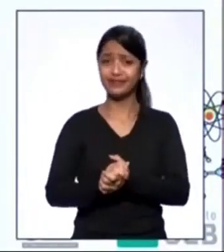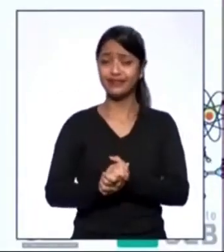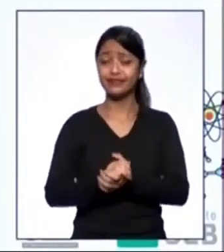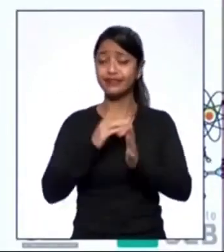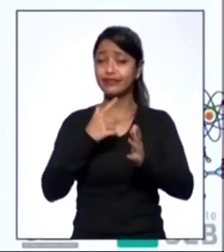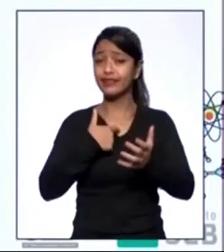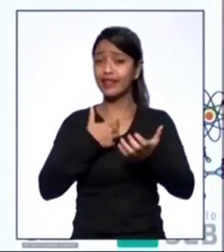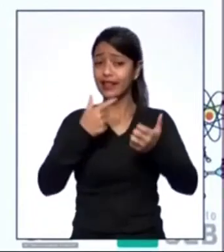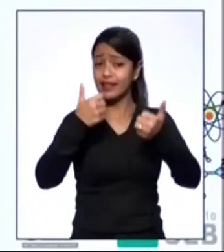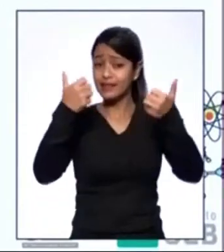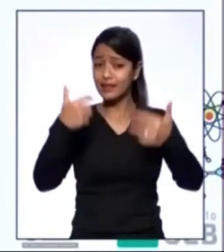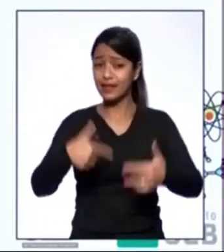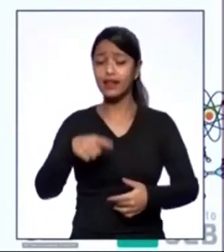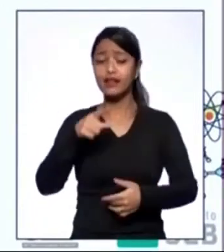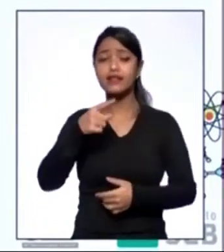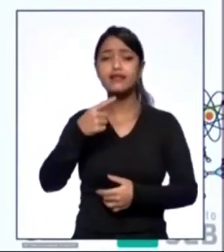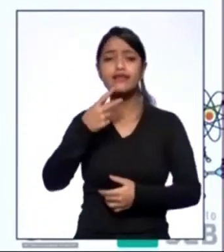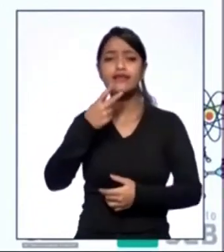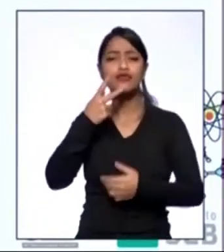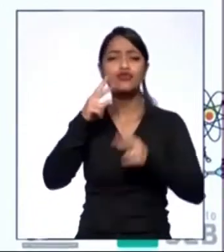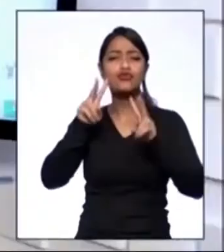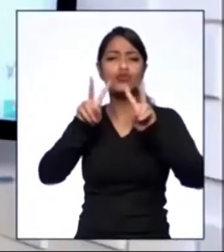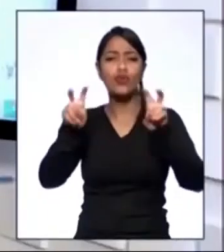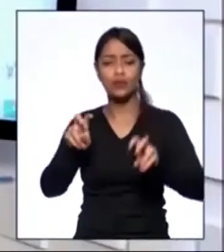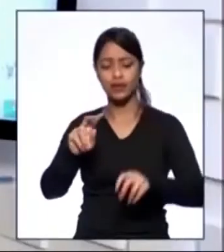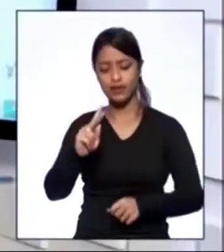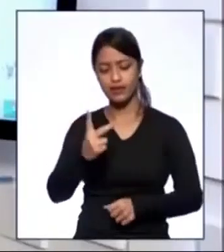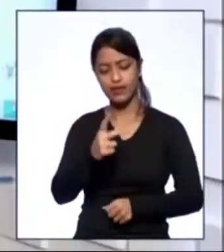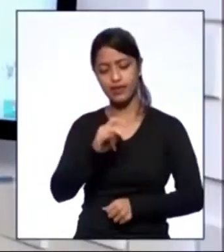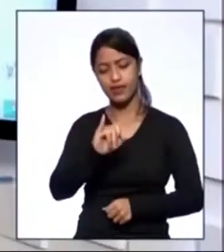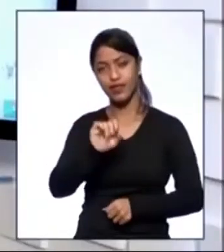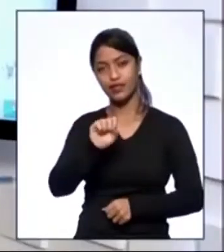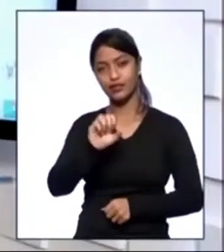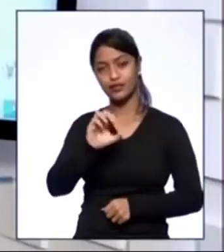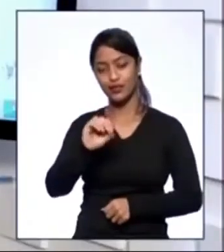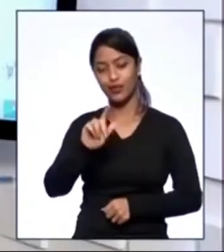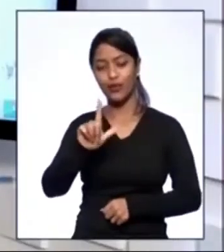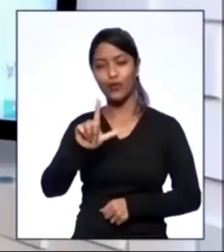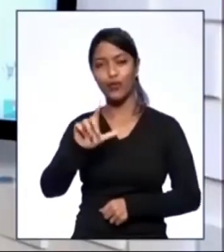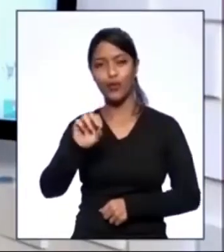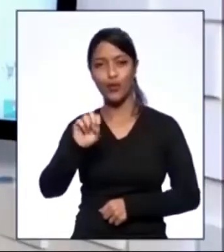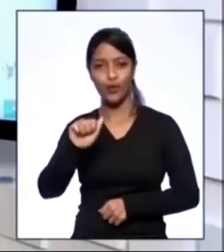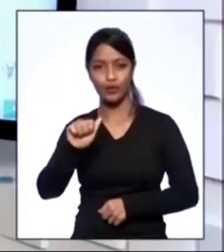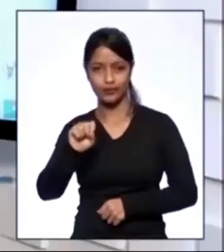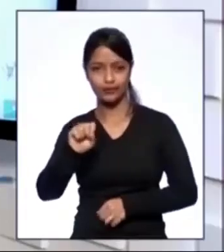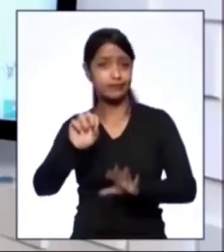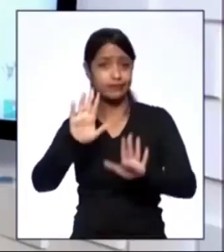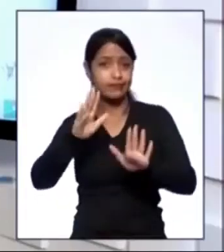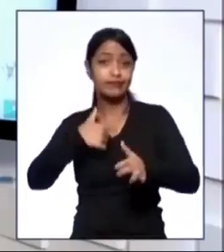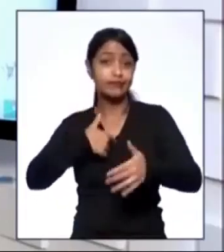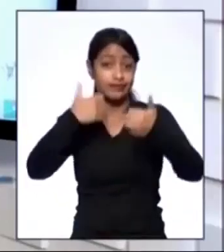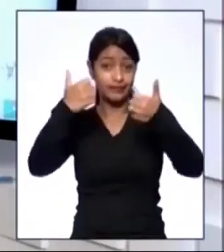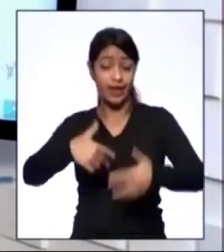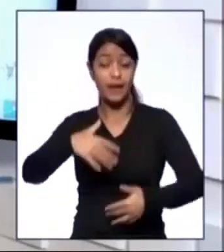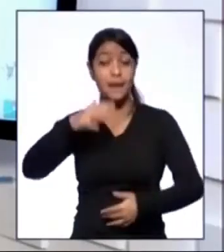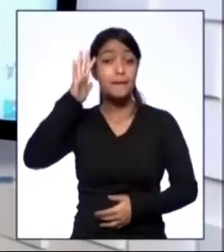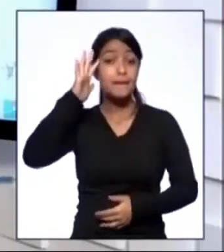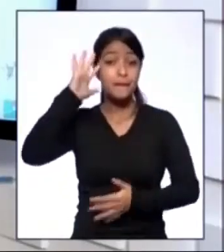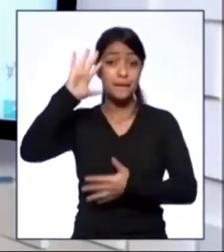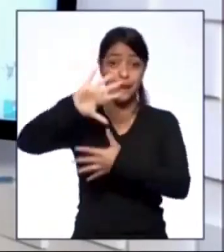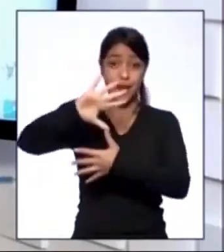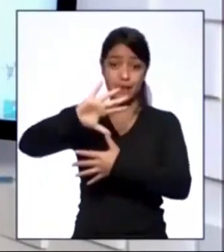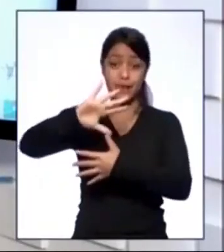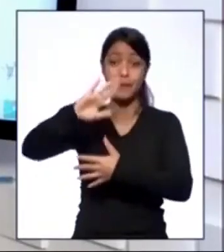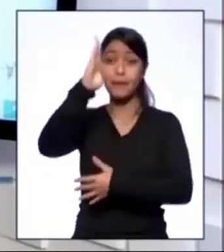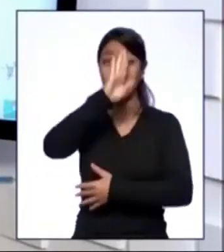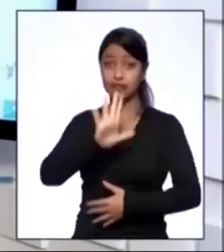das isoglossas, zonas dialetais, volta aqui, deixa eu te explicar uma coisa. Imagine o mapa do Brasil, tá? Consegue imaginá-lo?